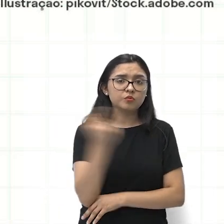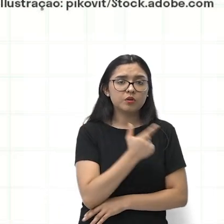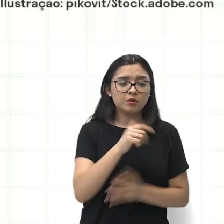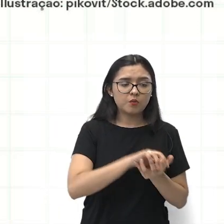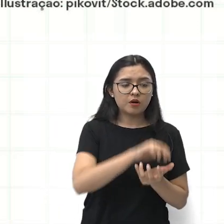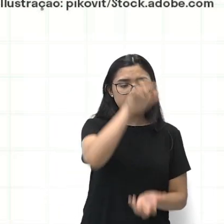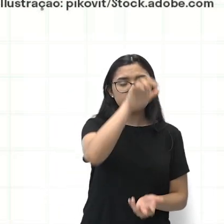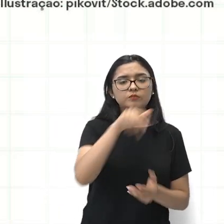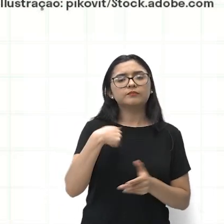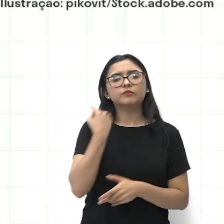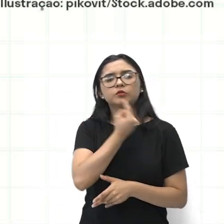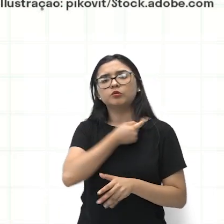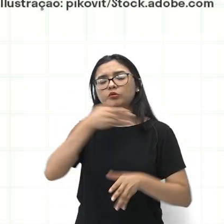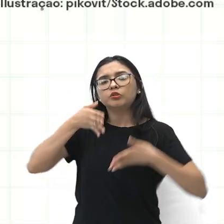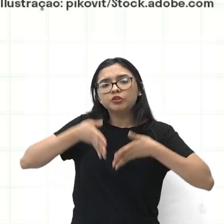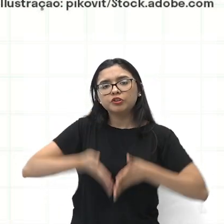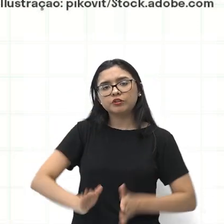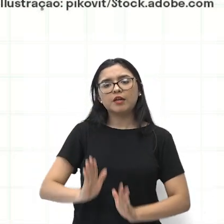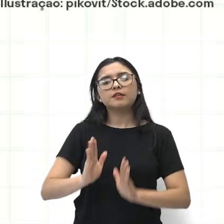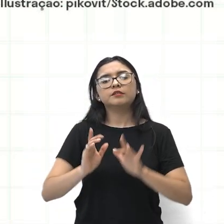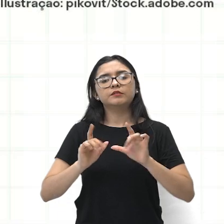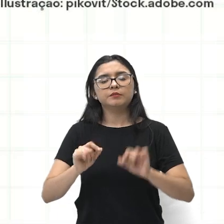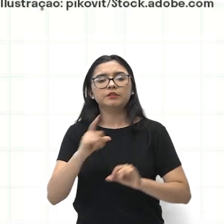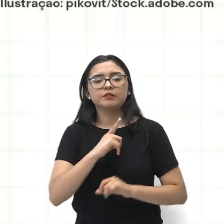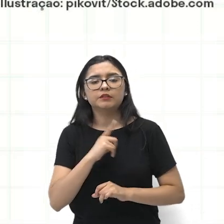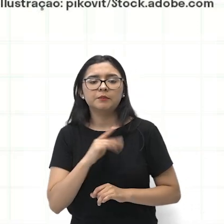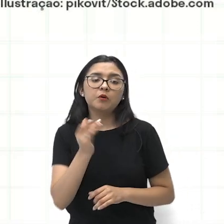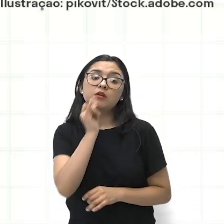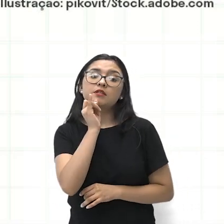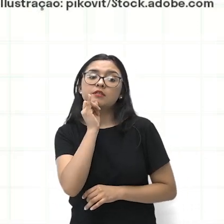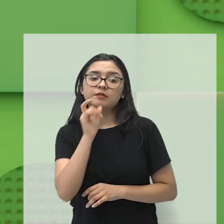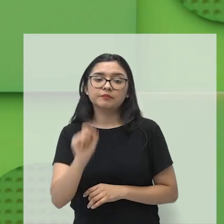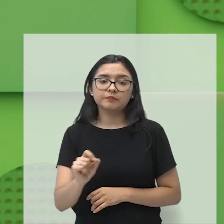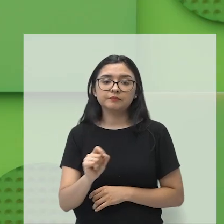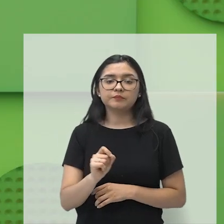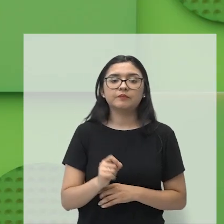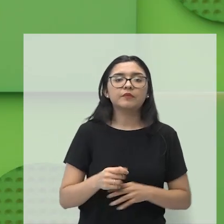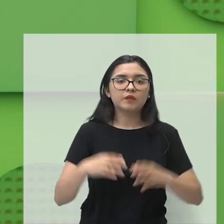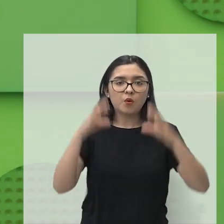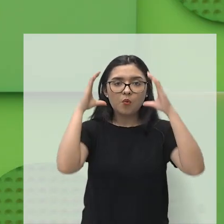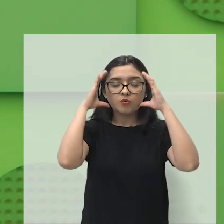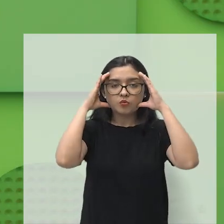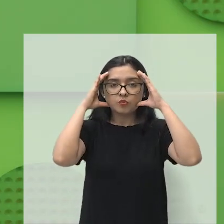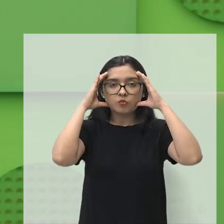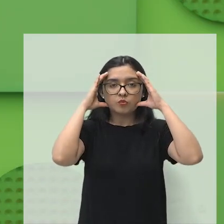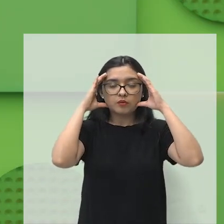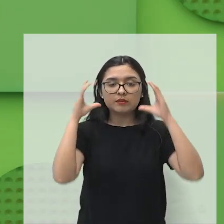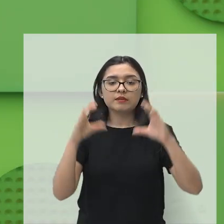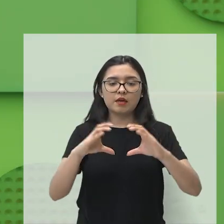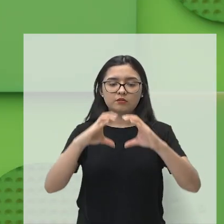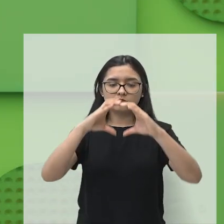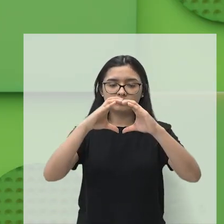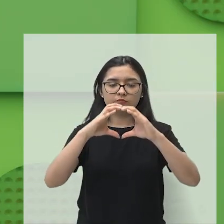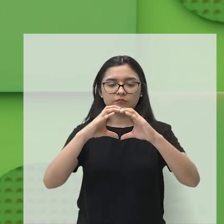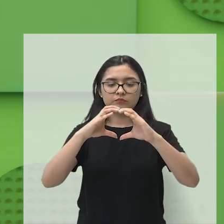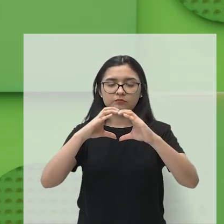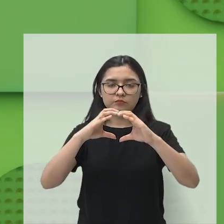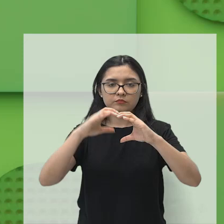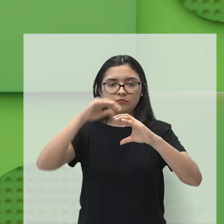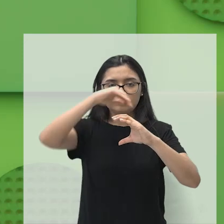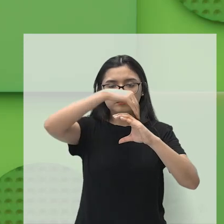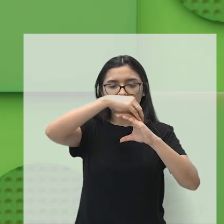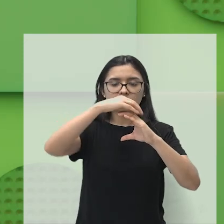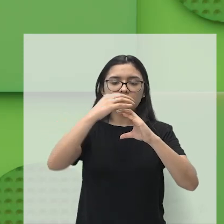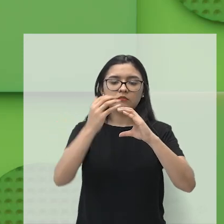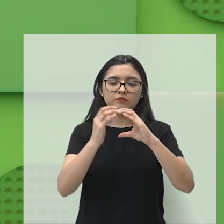Nós nascemos, né, ao nascer, nós temos, por exemplo, no nosso crânio, 3 ossos. E eles nascem